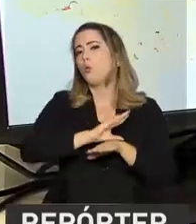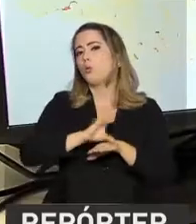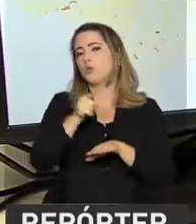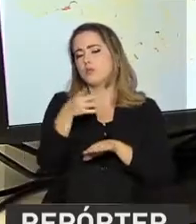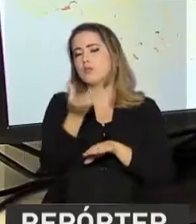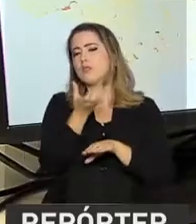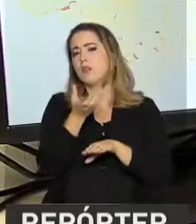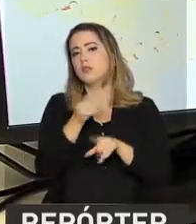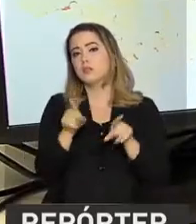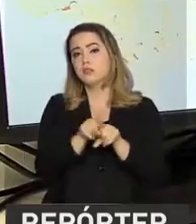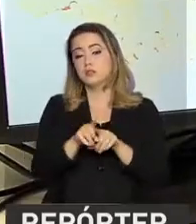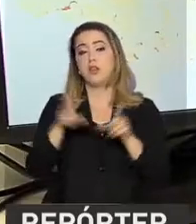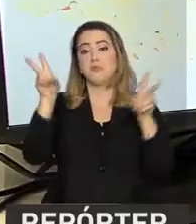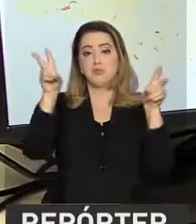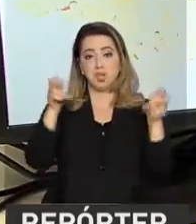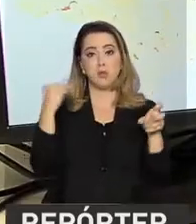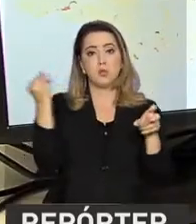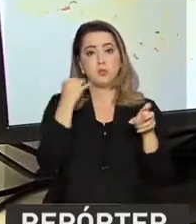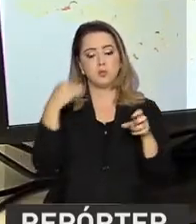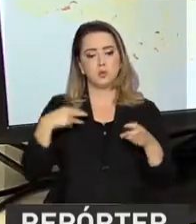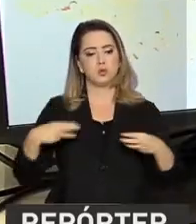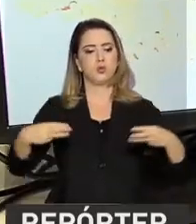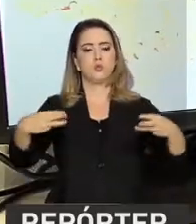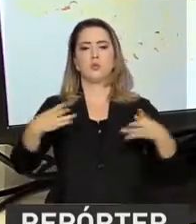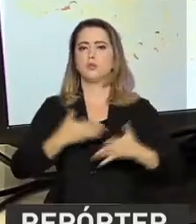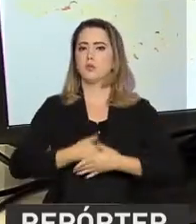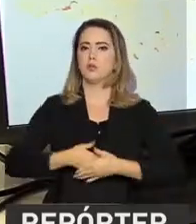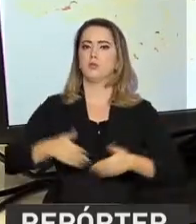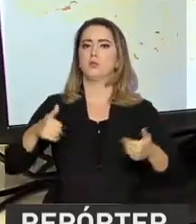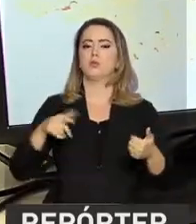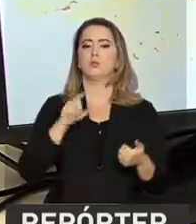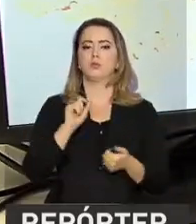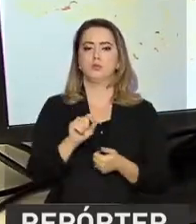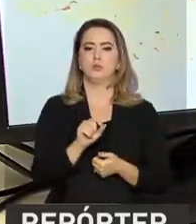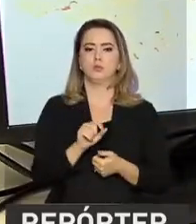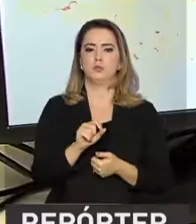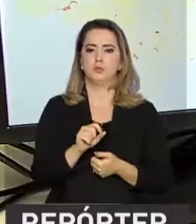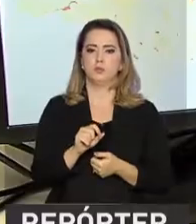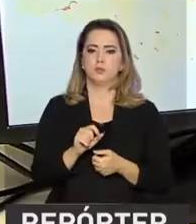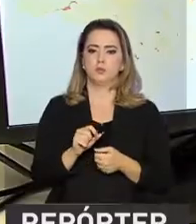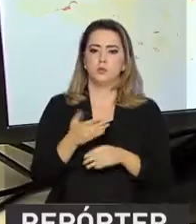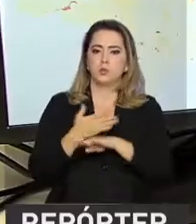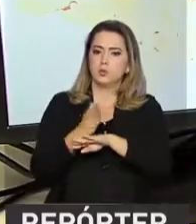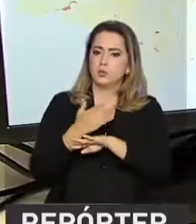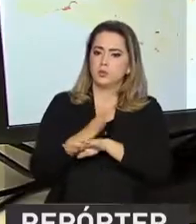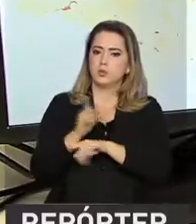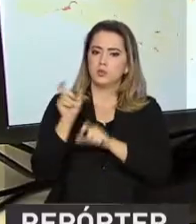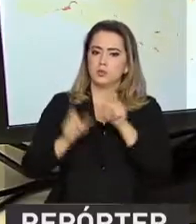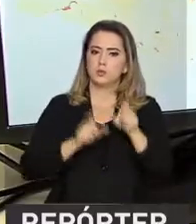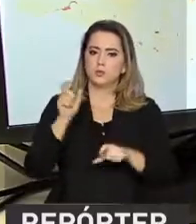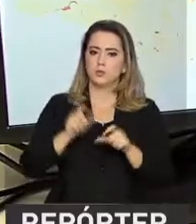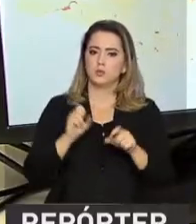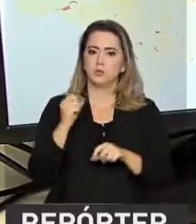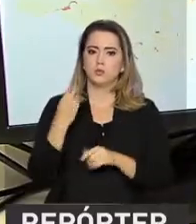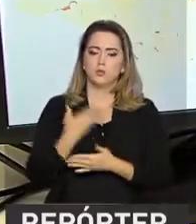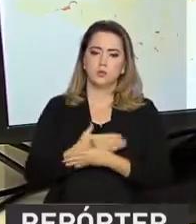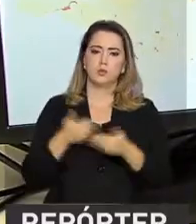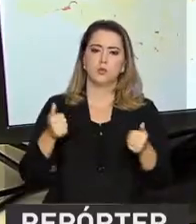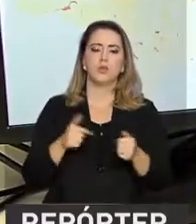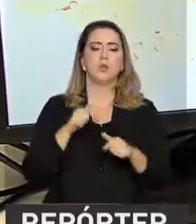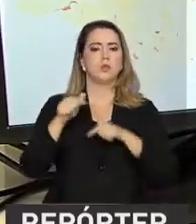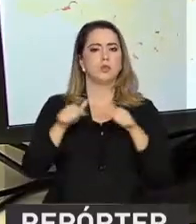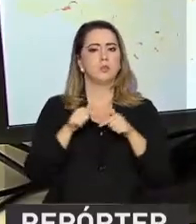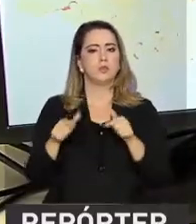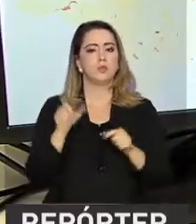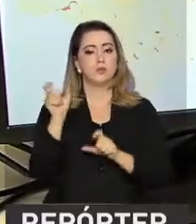para que o ministério possa com isso otimizar a a a formação desse trabalhador otimizar a mão de obra